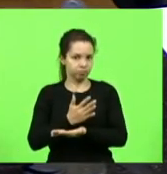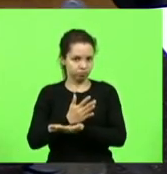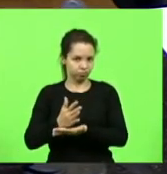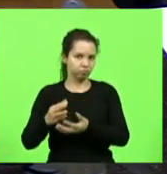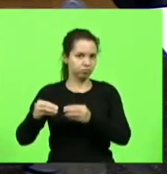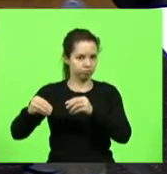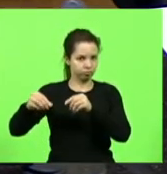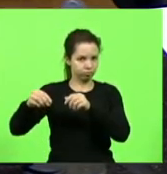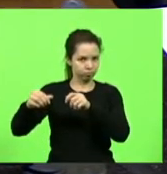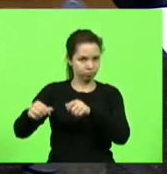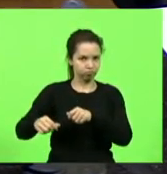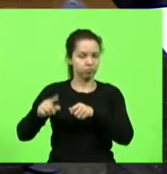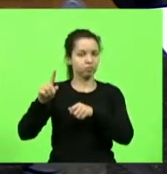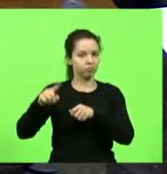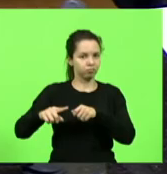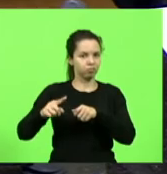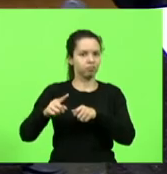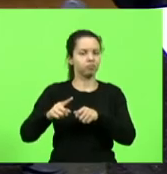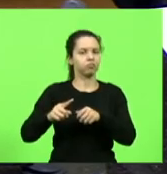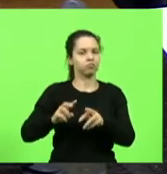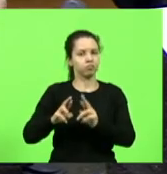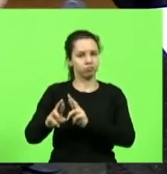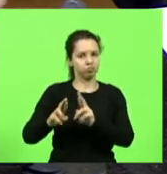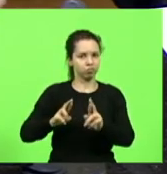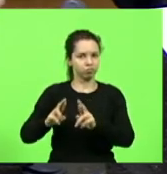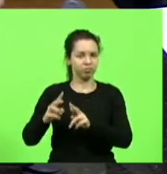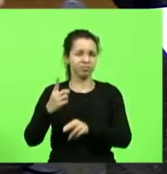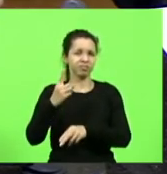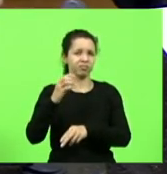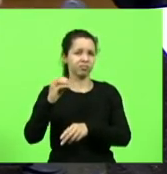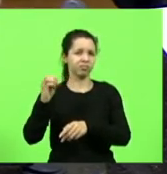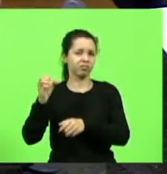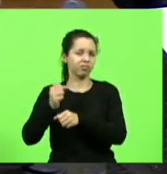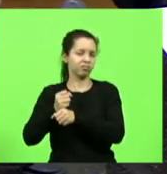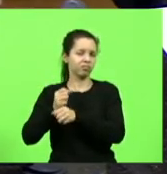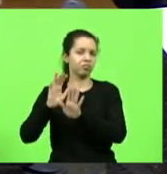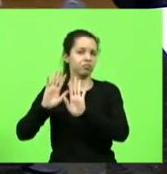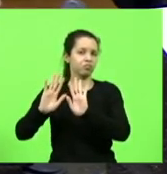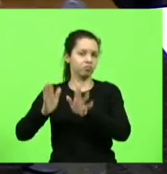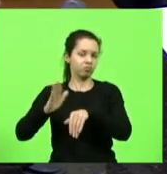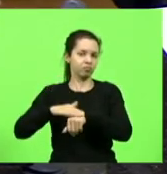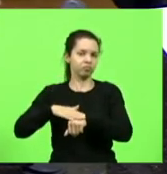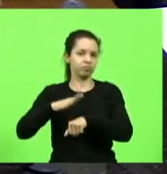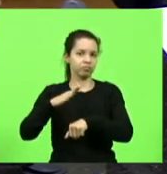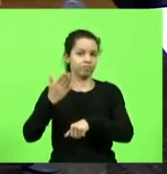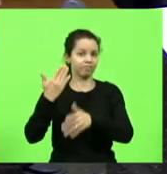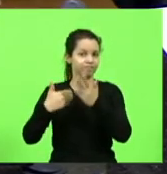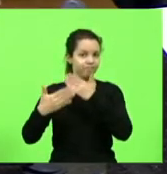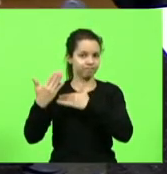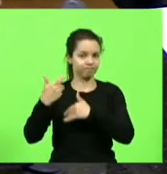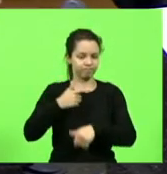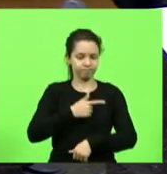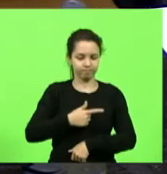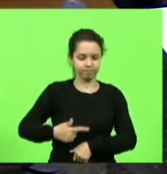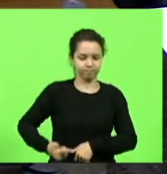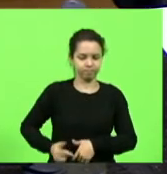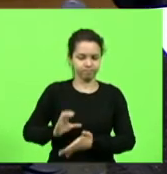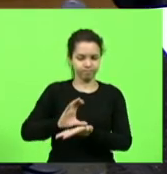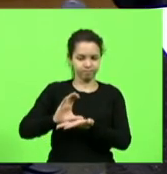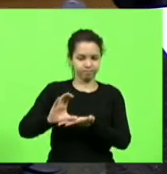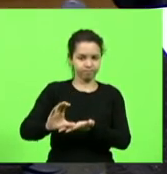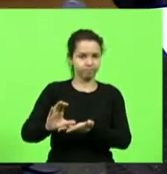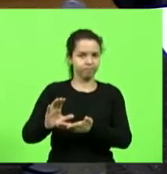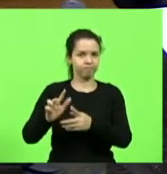estradas centenárias que nunca receberam investimento do Estado. inclusive, não tem nem